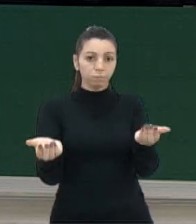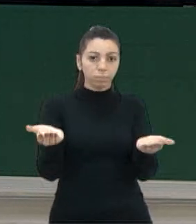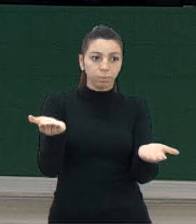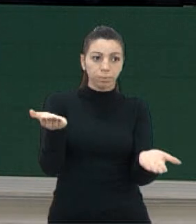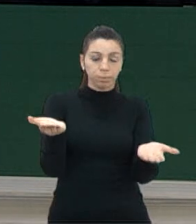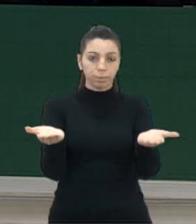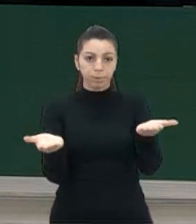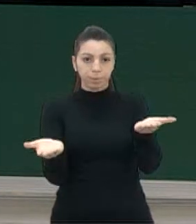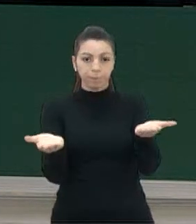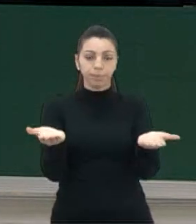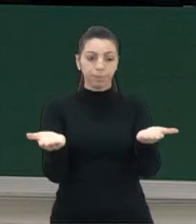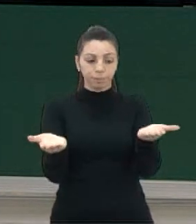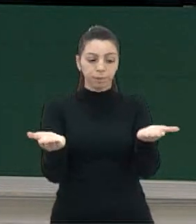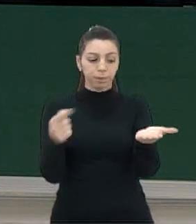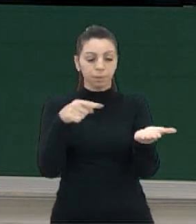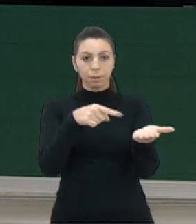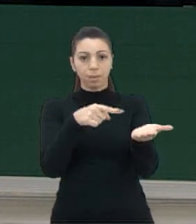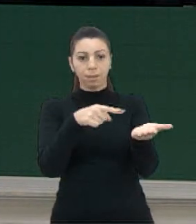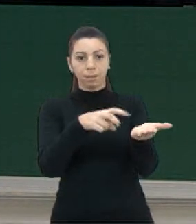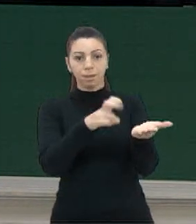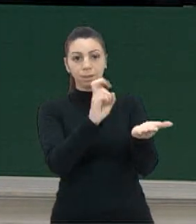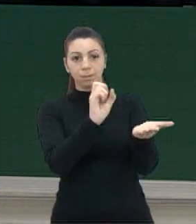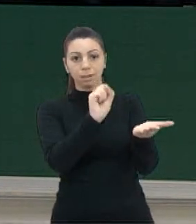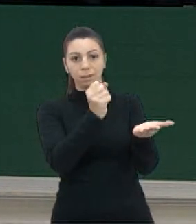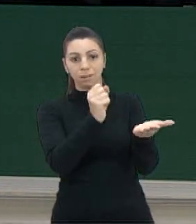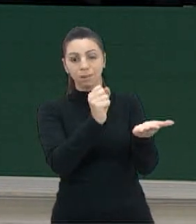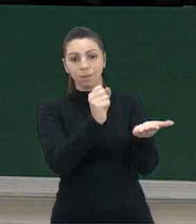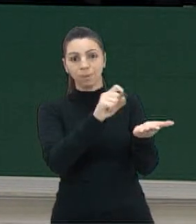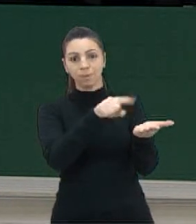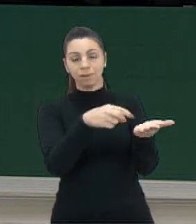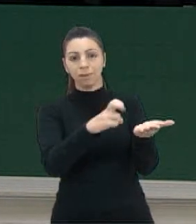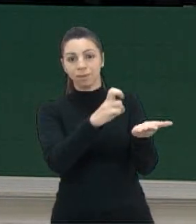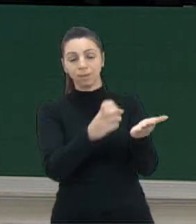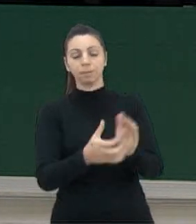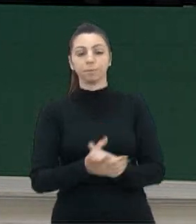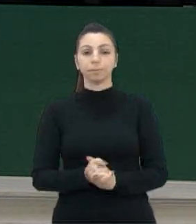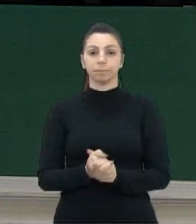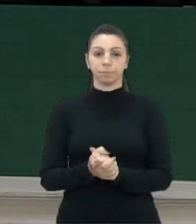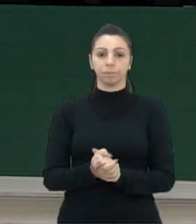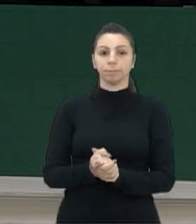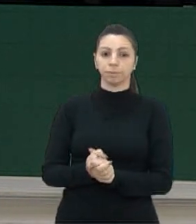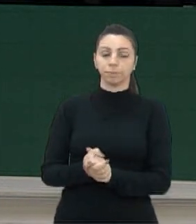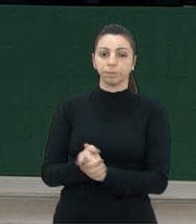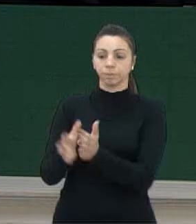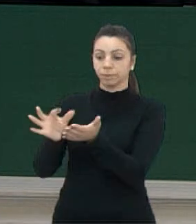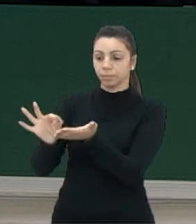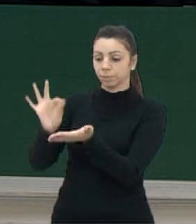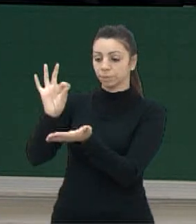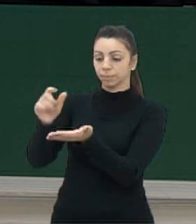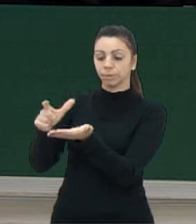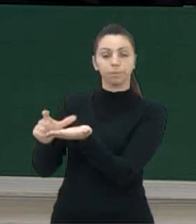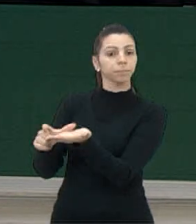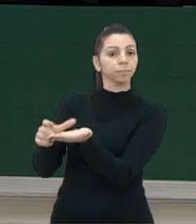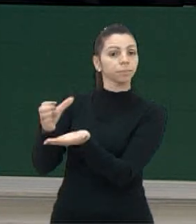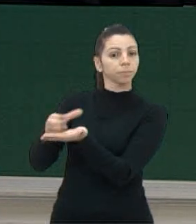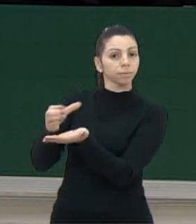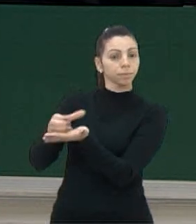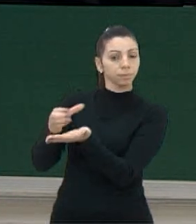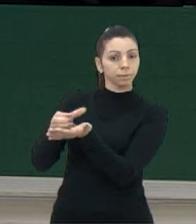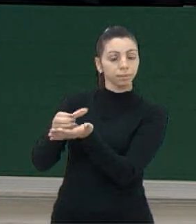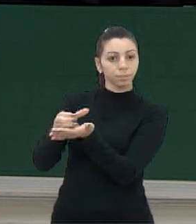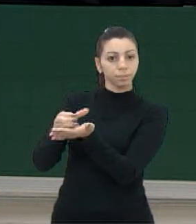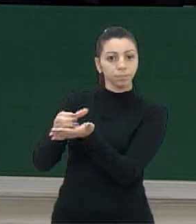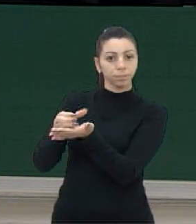de 58,5. Se, por exemplo, eu pegasse essa mesma xicrinha de medida, se ela existisse, e marcasse